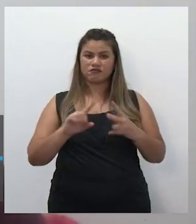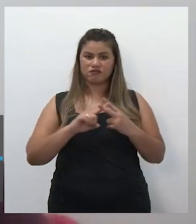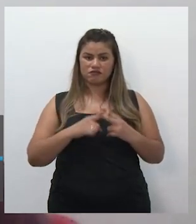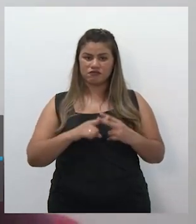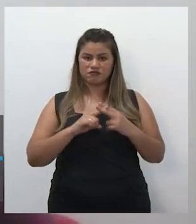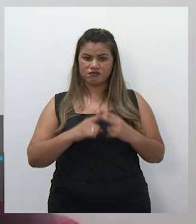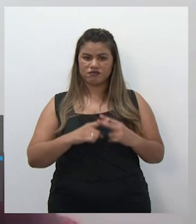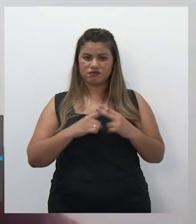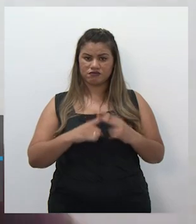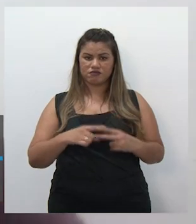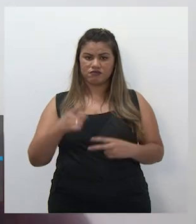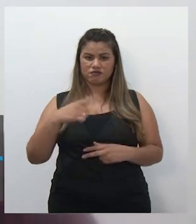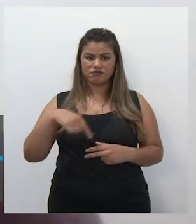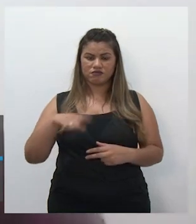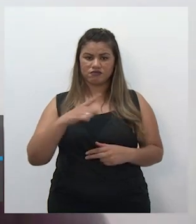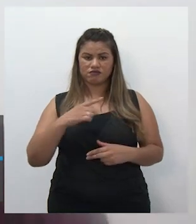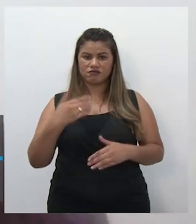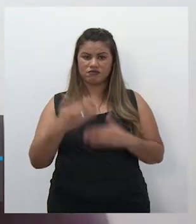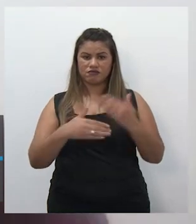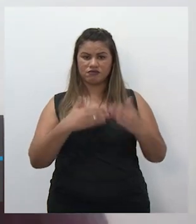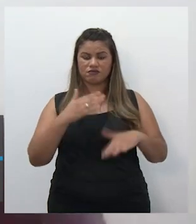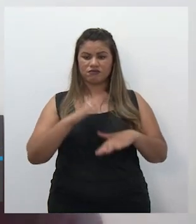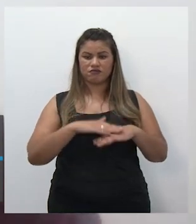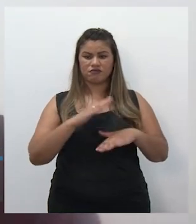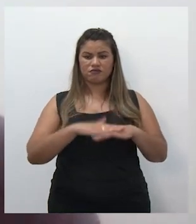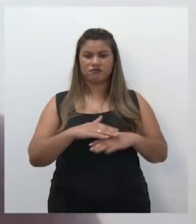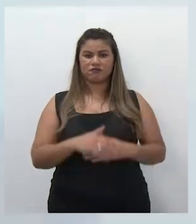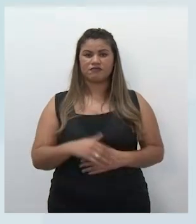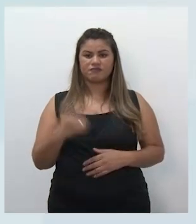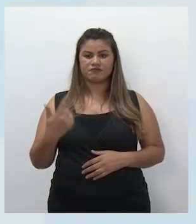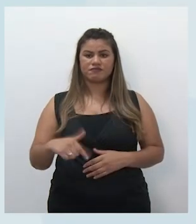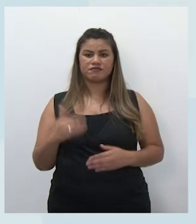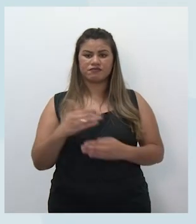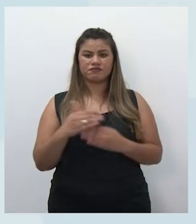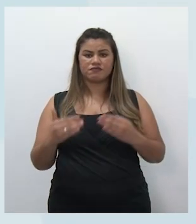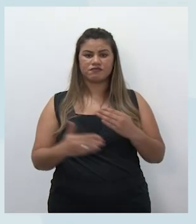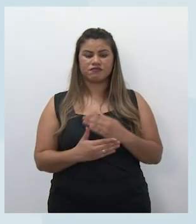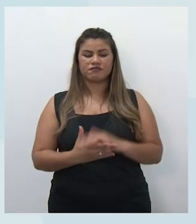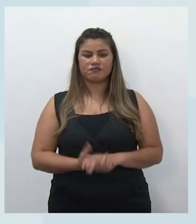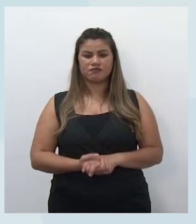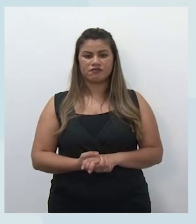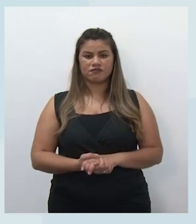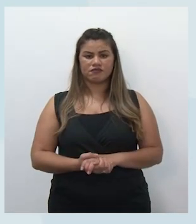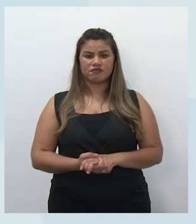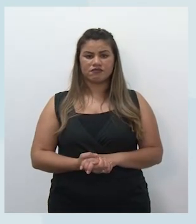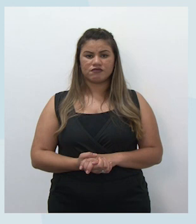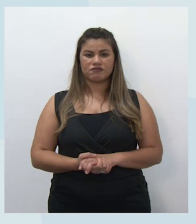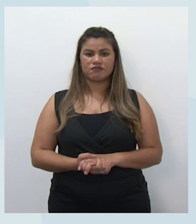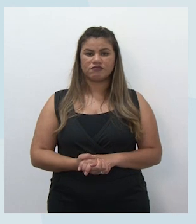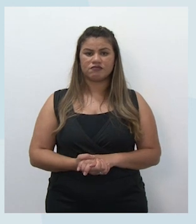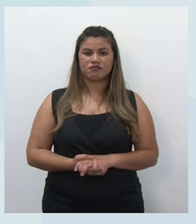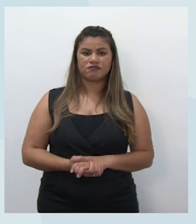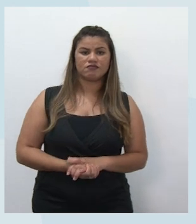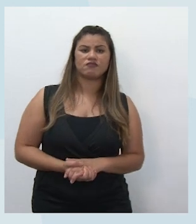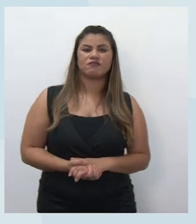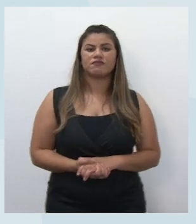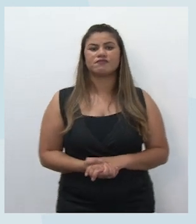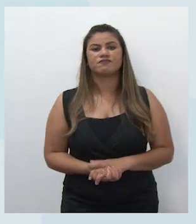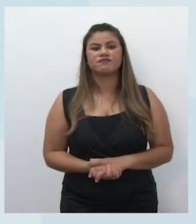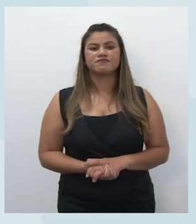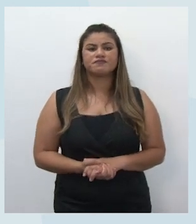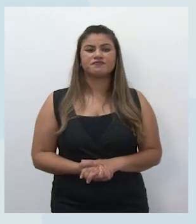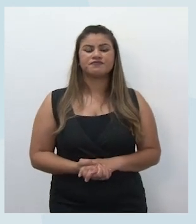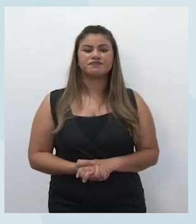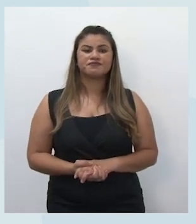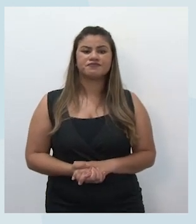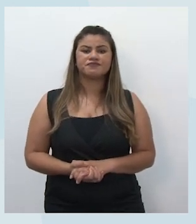possa desenvolver esse trabalho. Eu vou pedir, então, o próximo slide, por gentileza. Então, aqui tem um breve resumo,